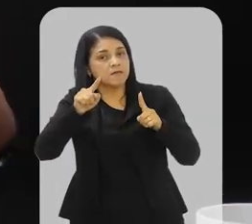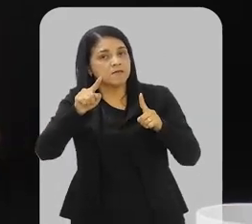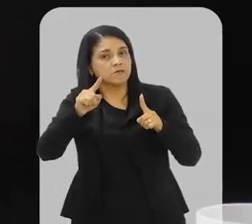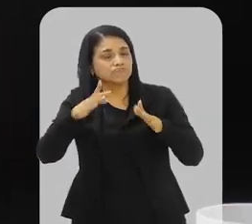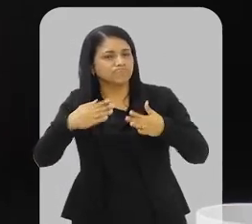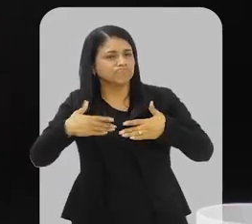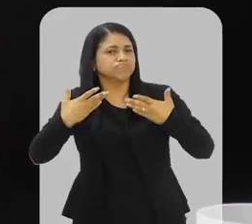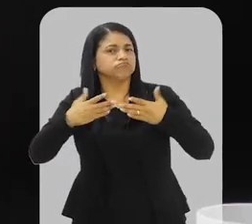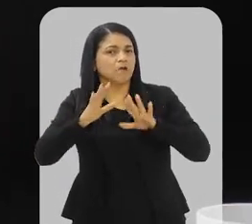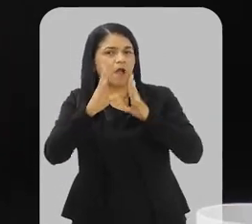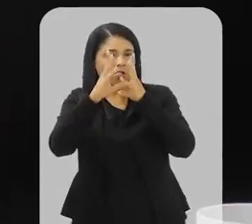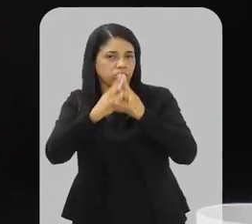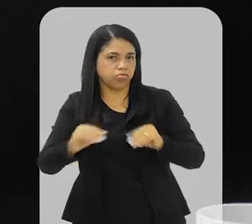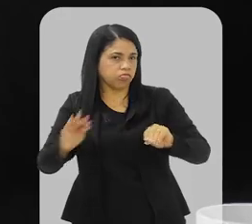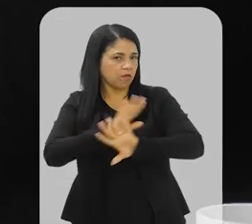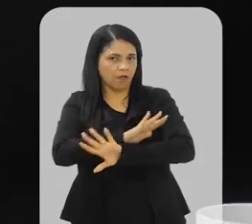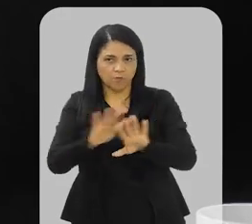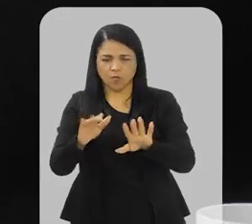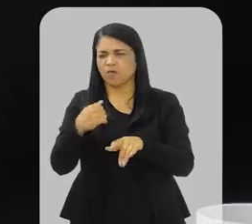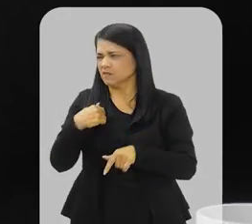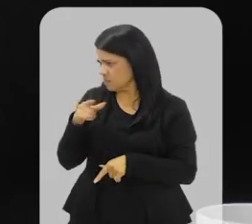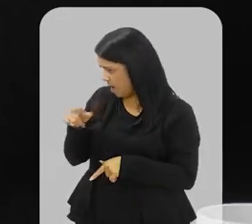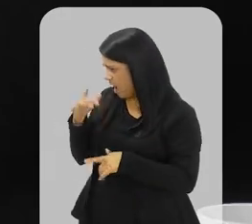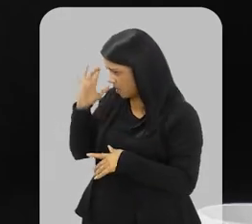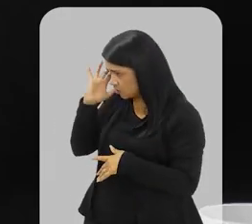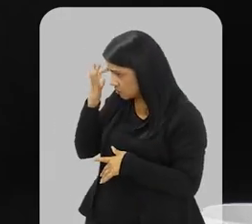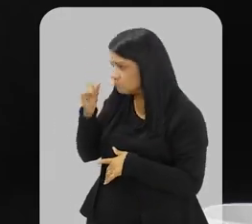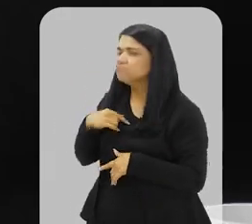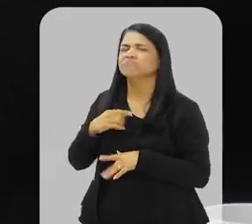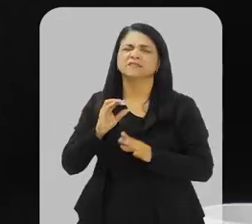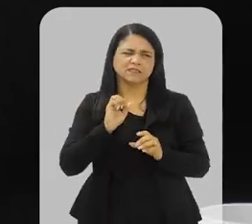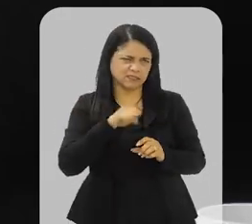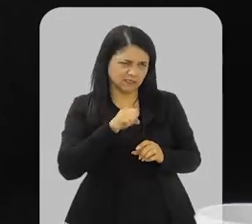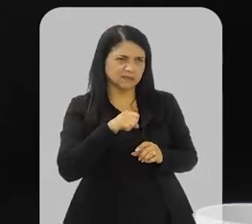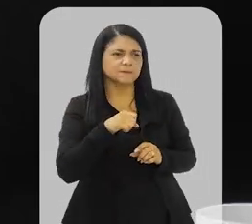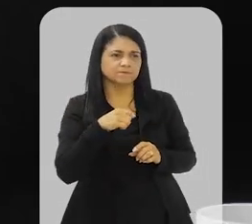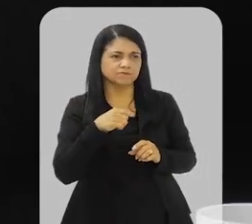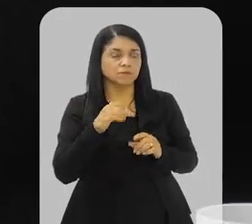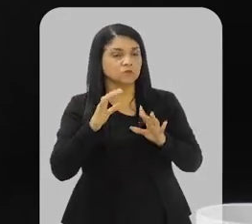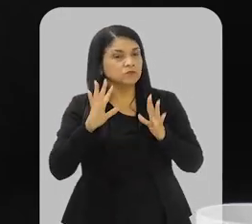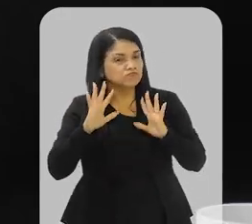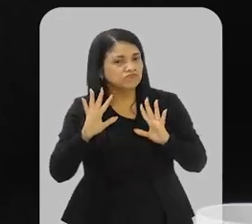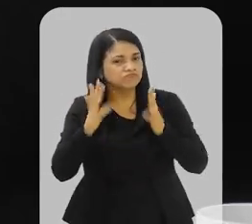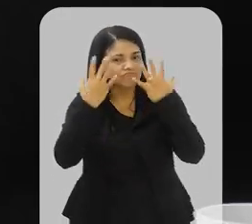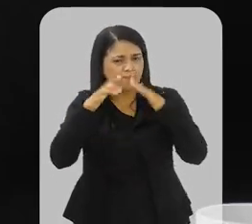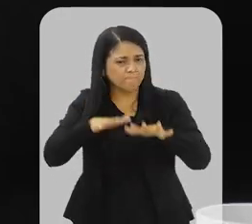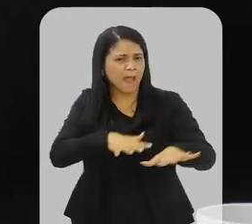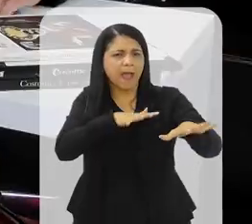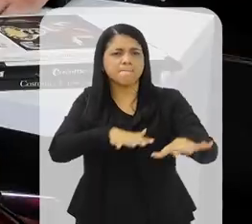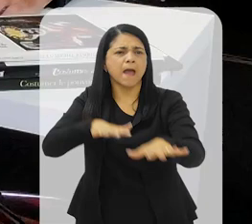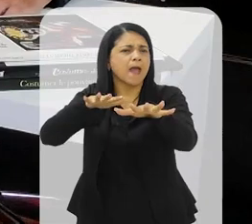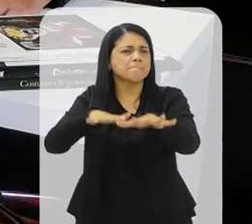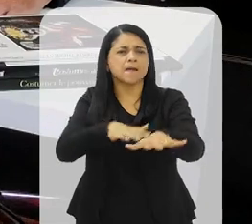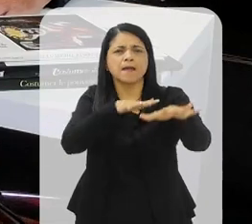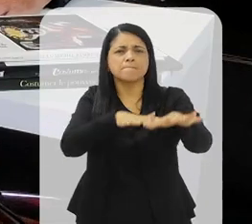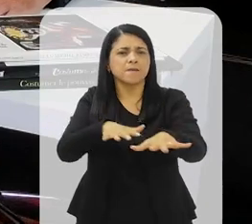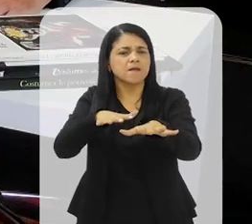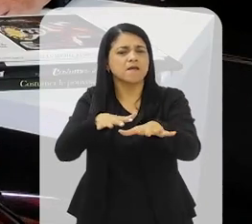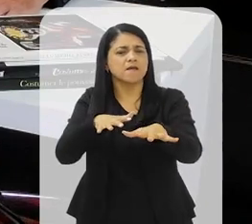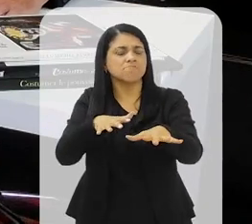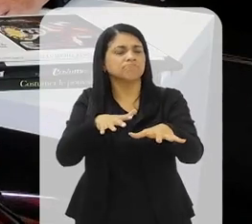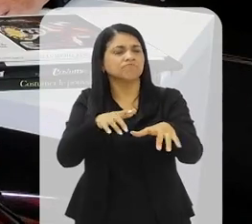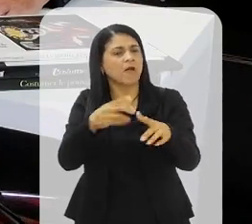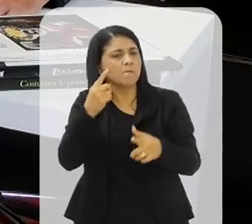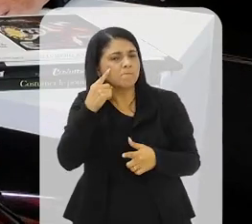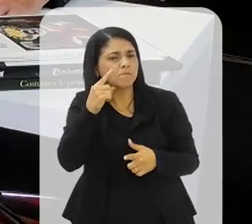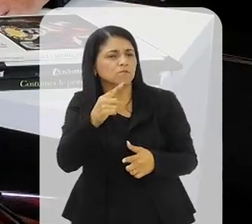humanos eles se Encantam mas acho que cada vez mais essa esse susto passou você acha Eu acho eu acho que você tem